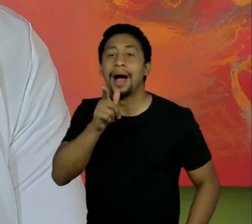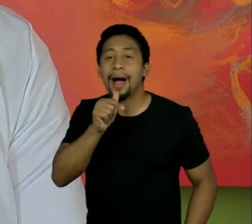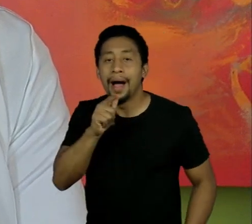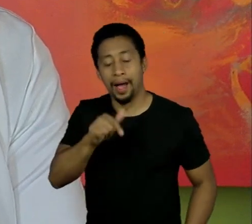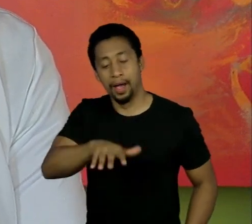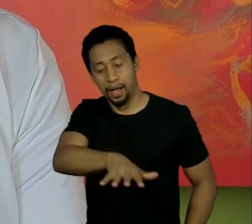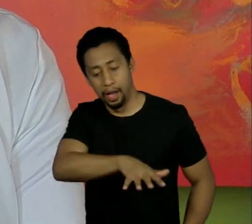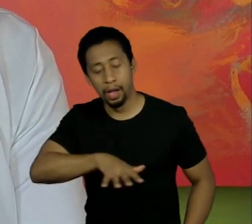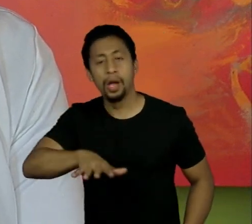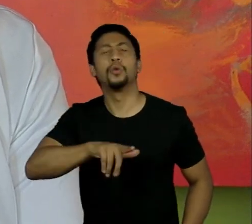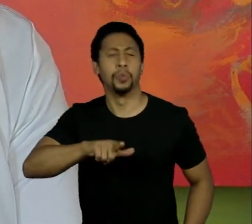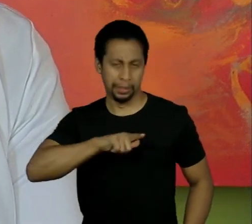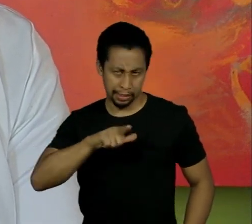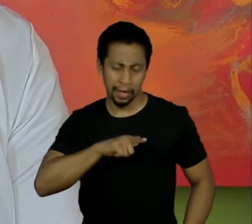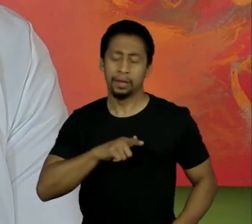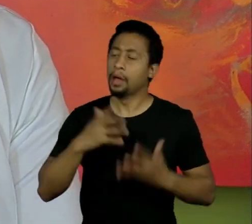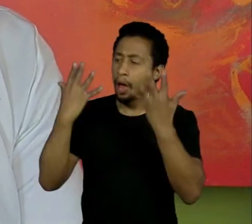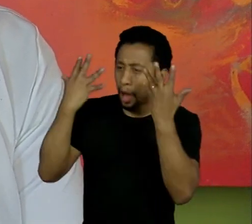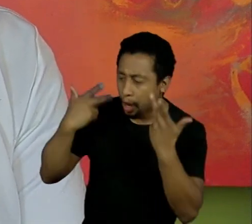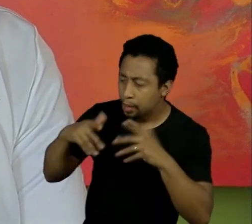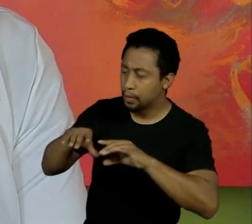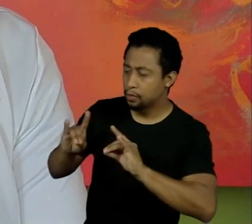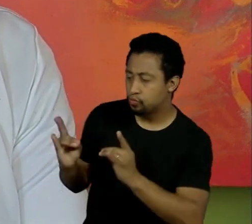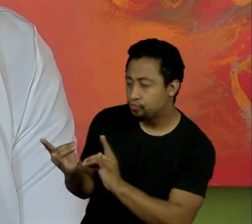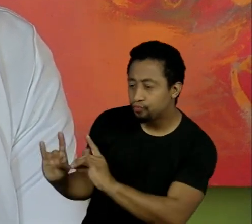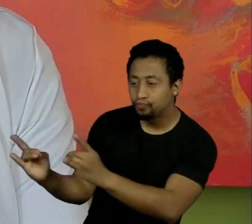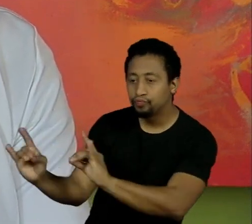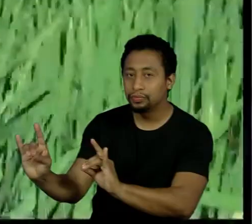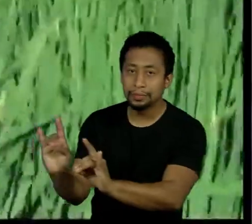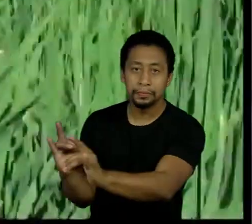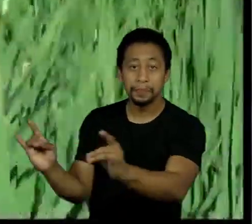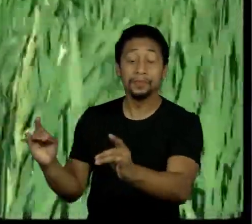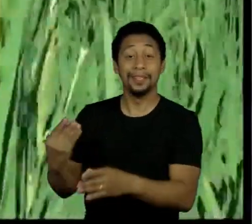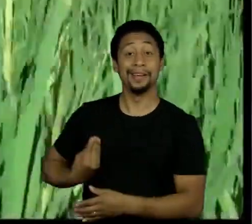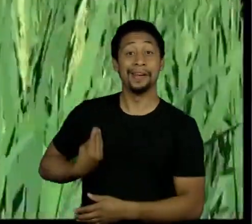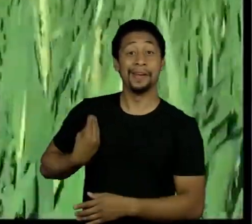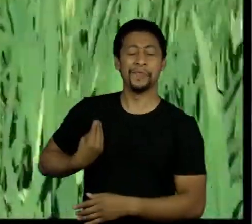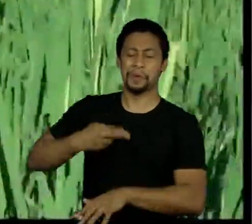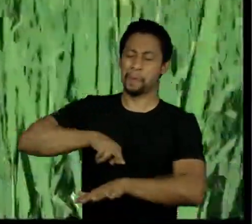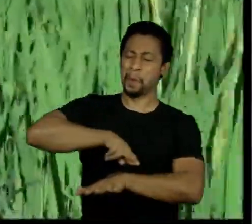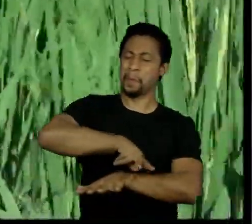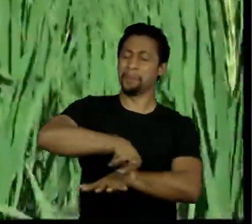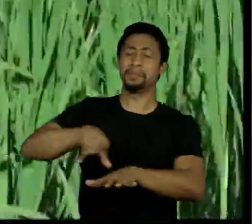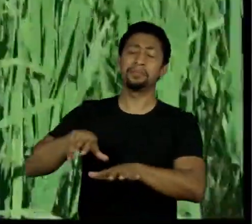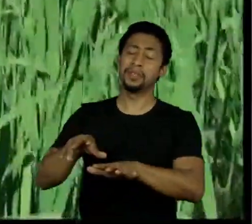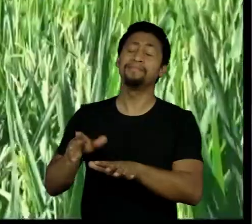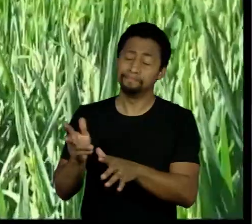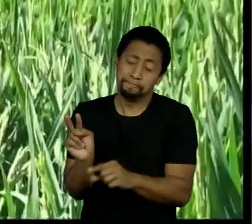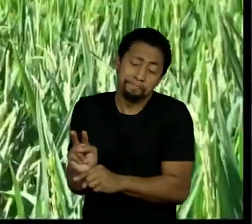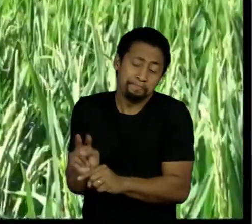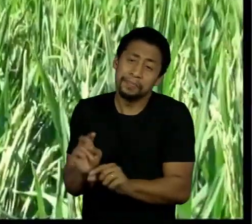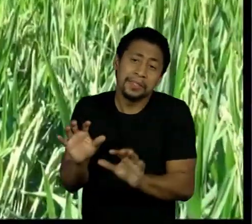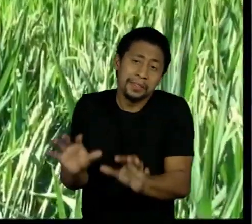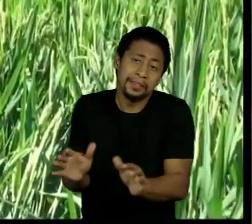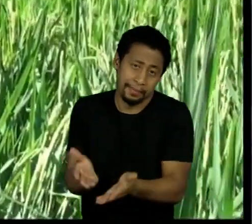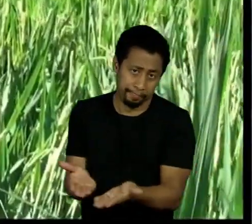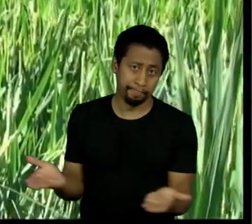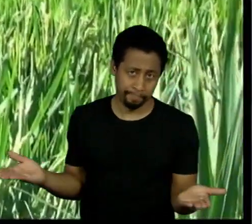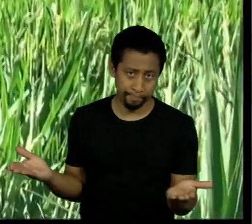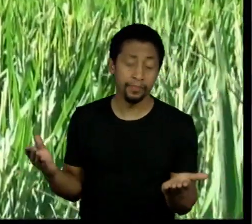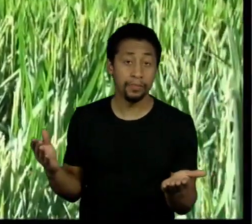de água, traz os animais, traz vida para aquele local, então é isso. E mesmo que a gente faça o